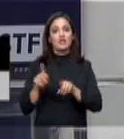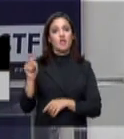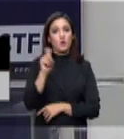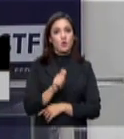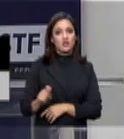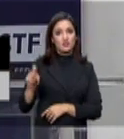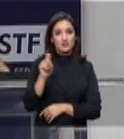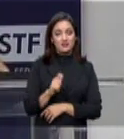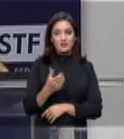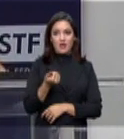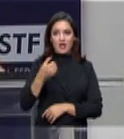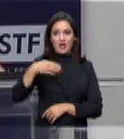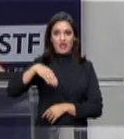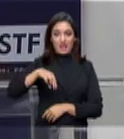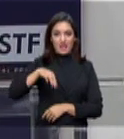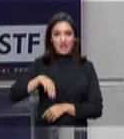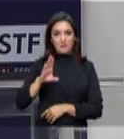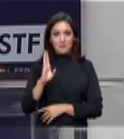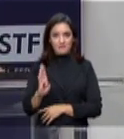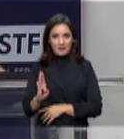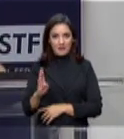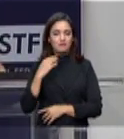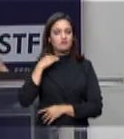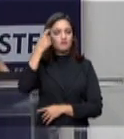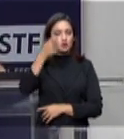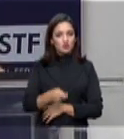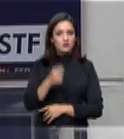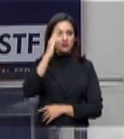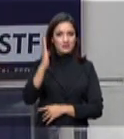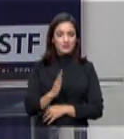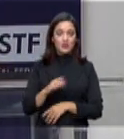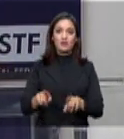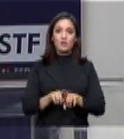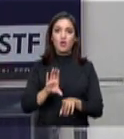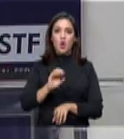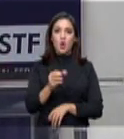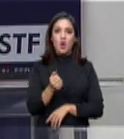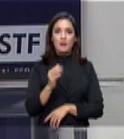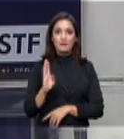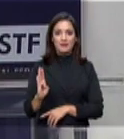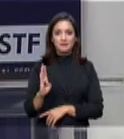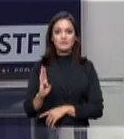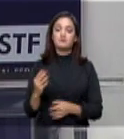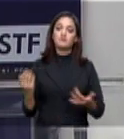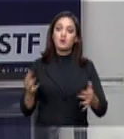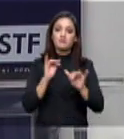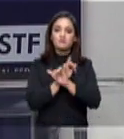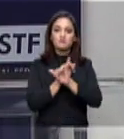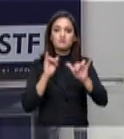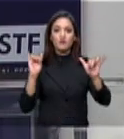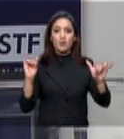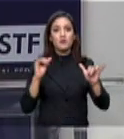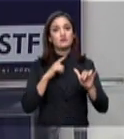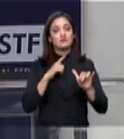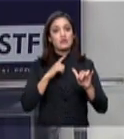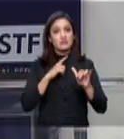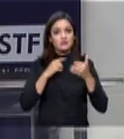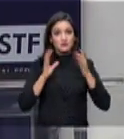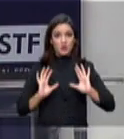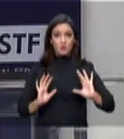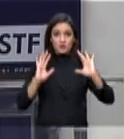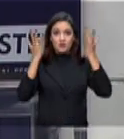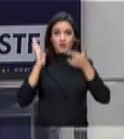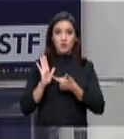Associação dos Magistrados Brasileiros e a Ordem dos Advogados do Brasil. Informamos que esta cerimônia está sendo transmitida ao